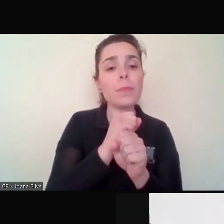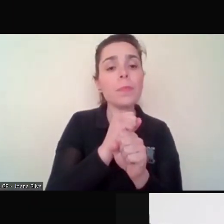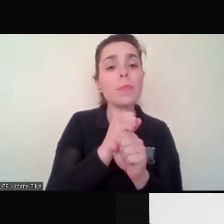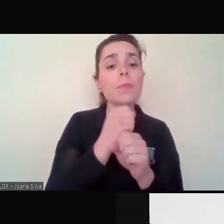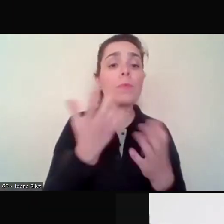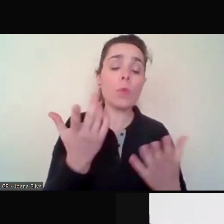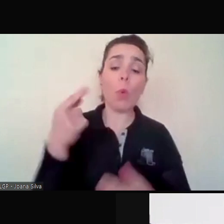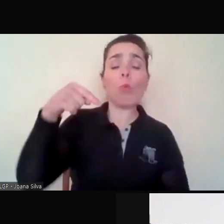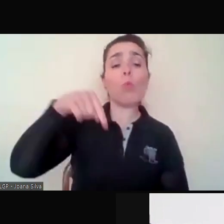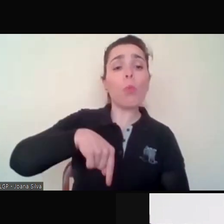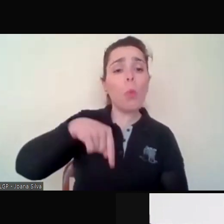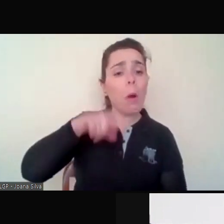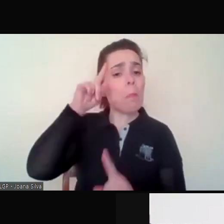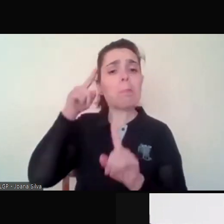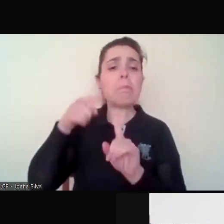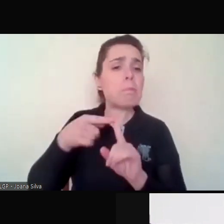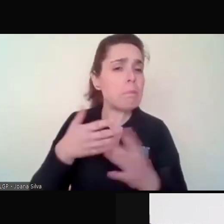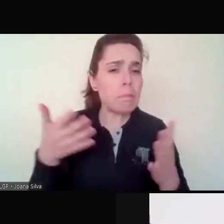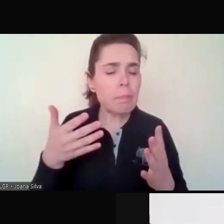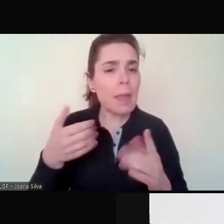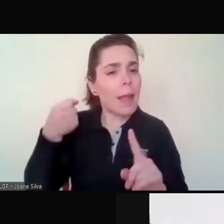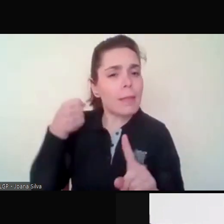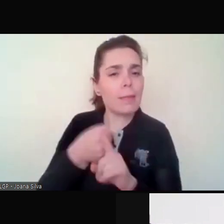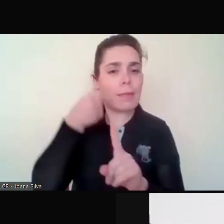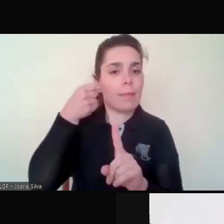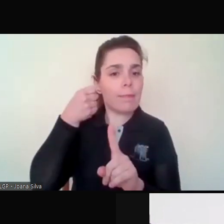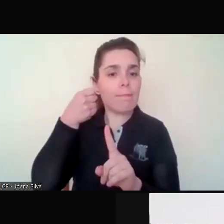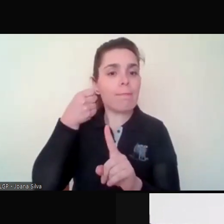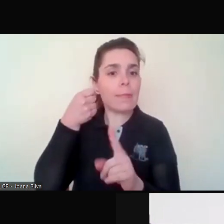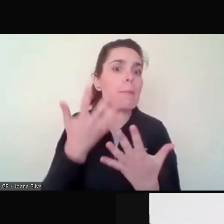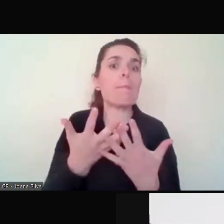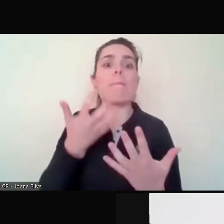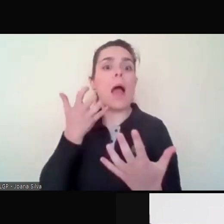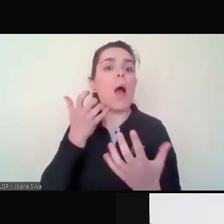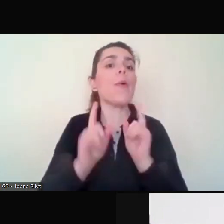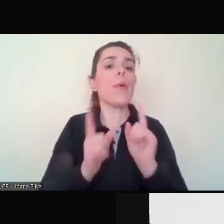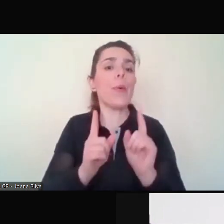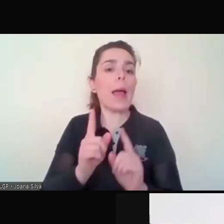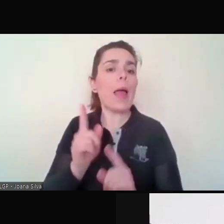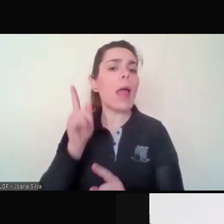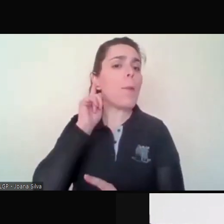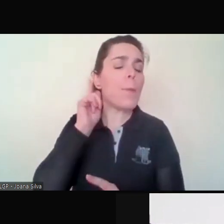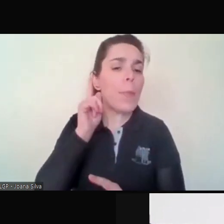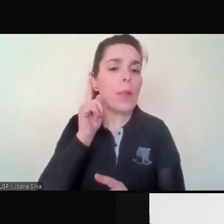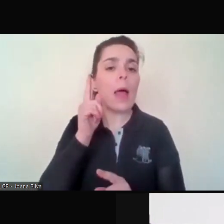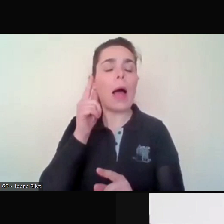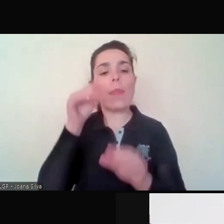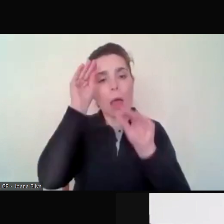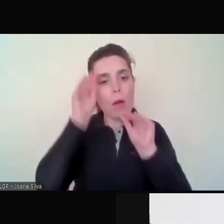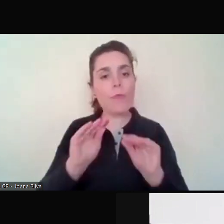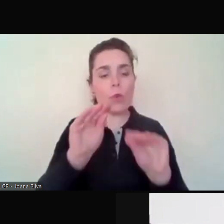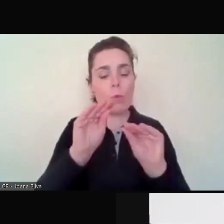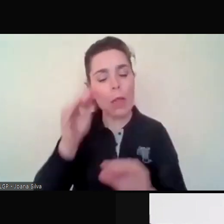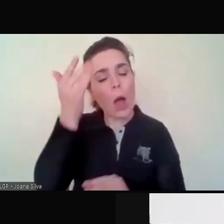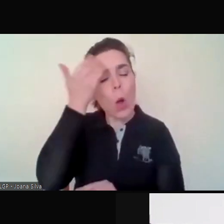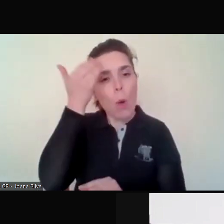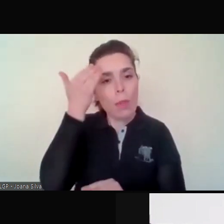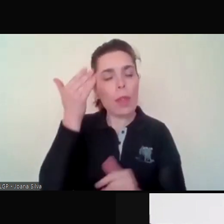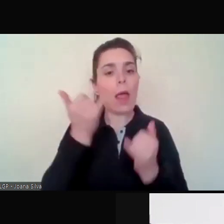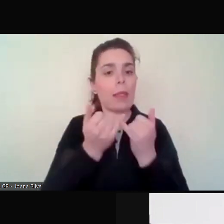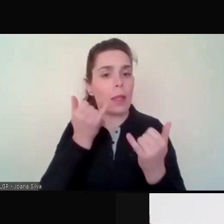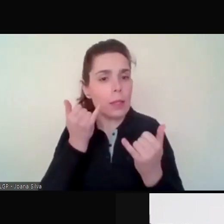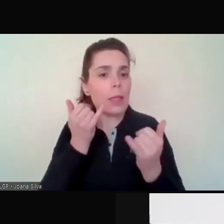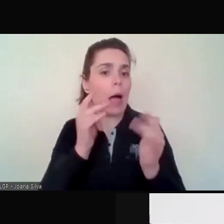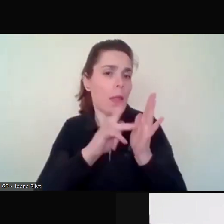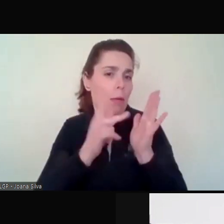cabe-nos hoje o desafio de sublinhar a importância da área estratégica de formação de competências digitais,